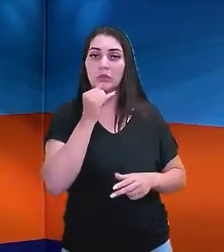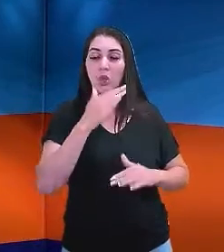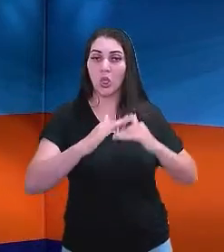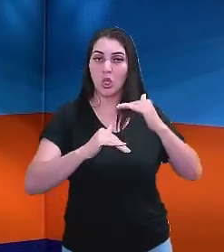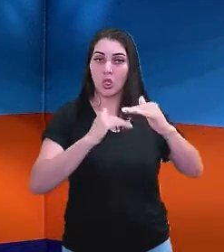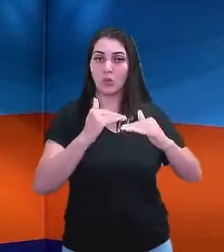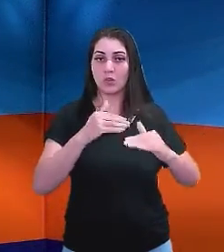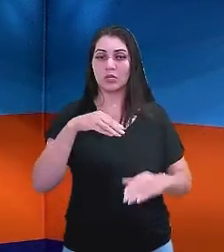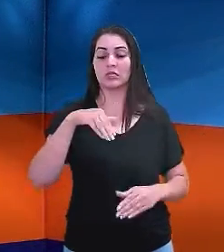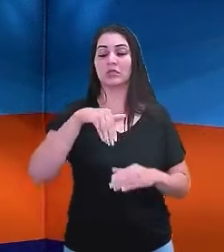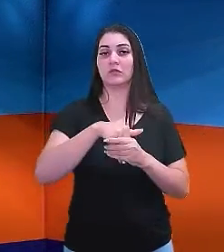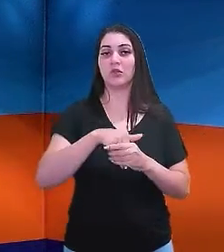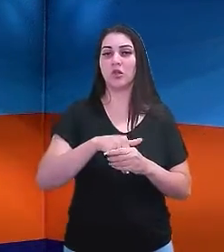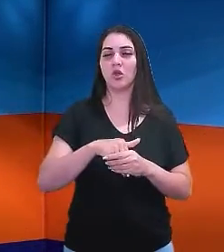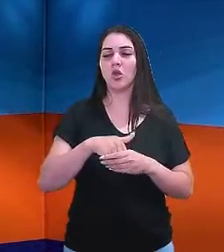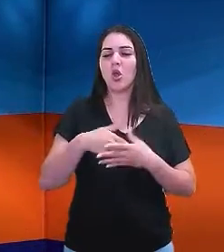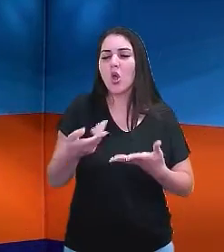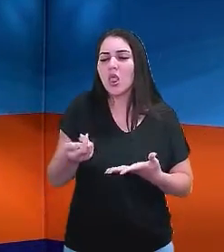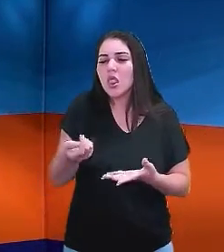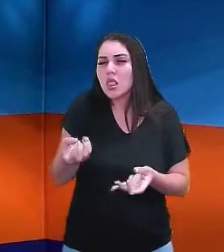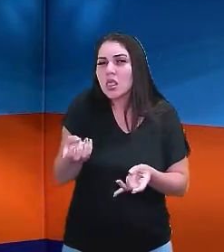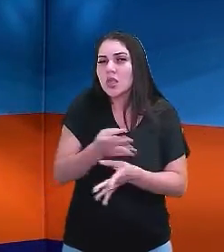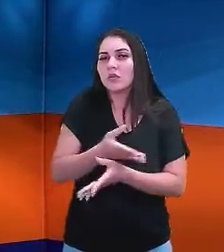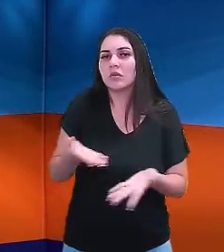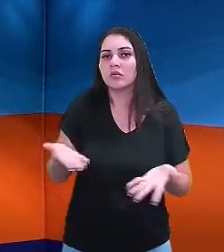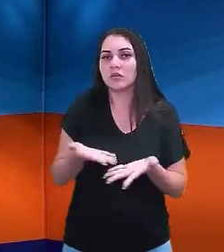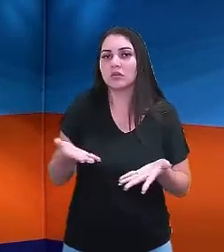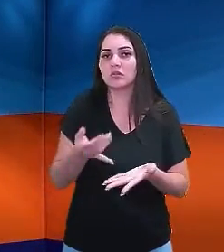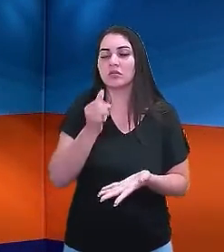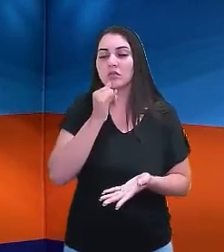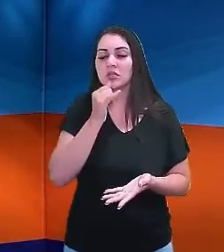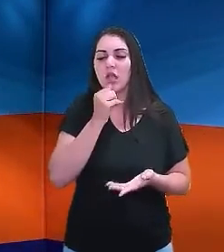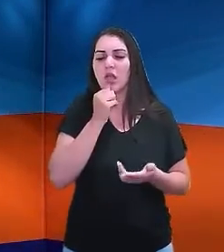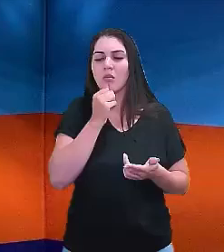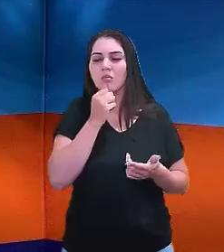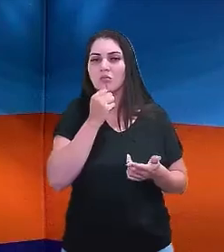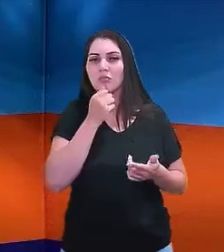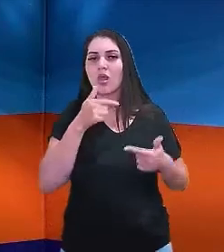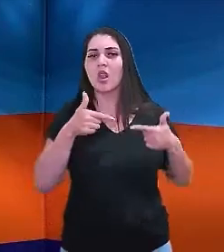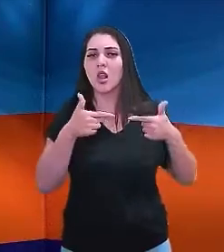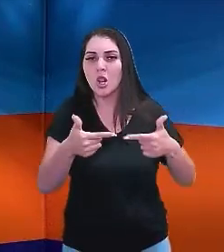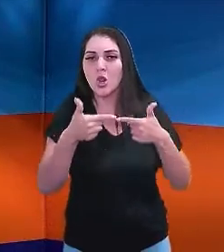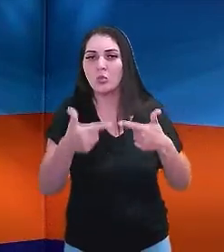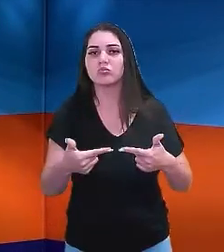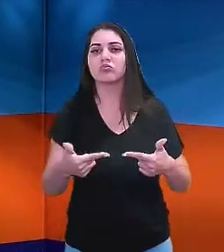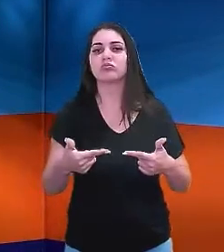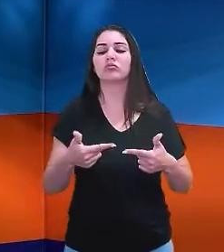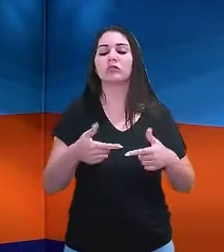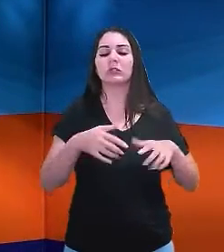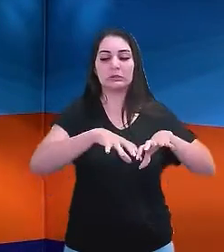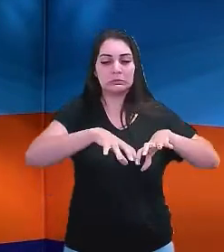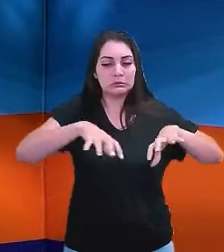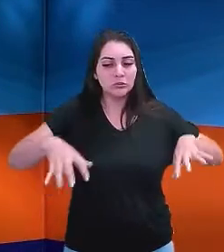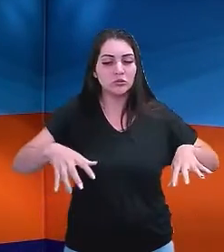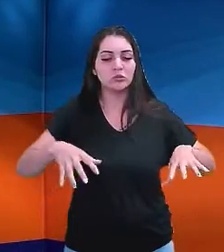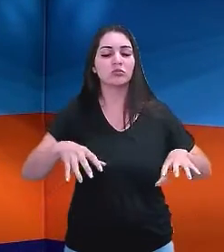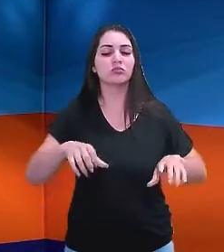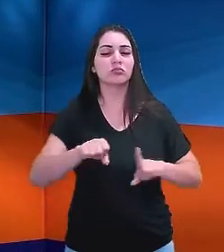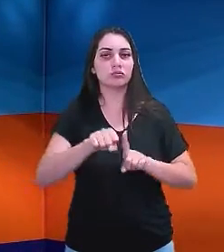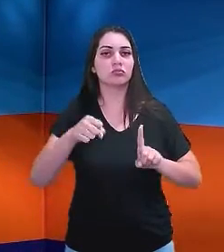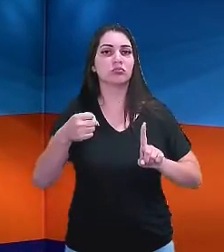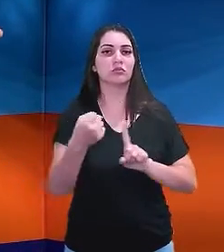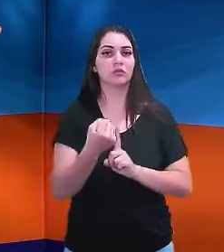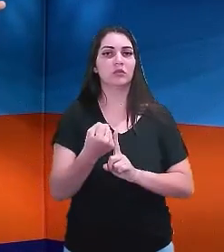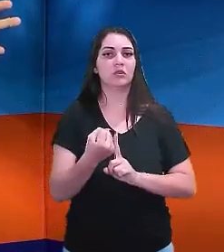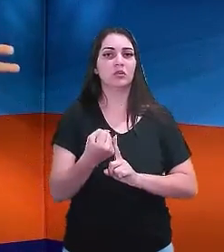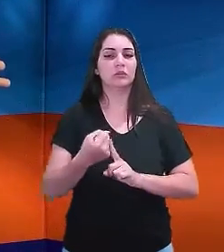que acabamos de passar, a defesa de classes sociais, ou a preferência de classes sociais